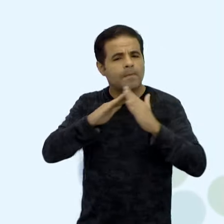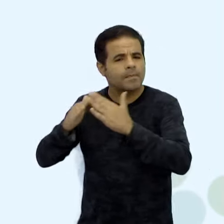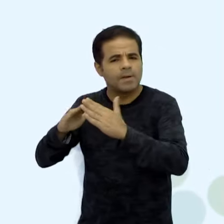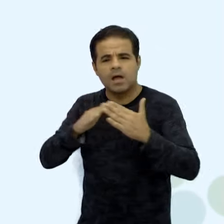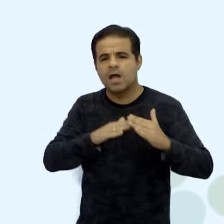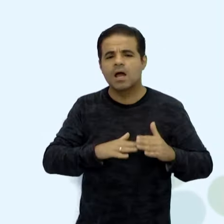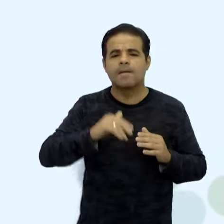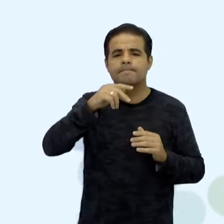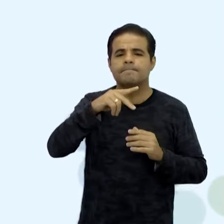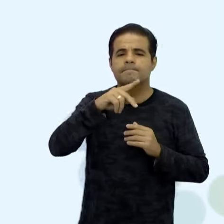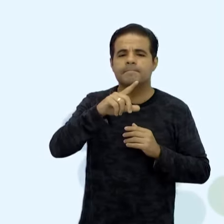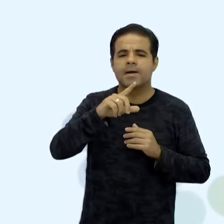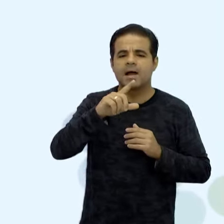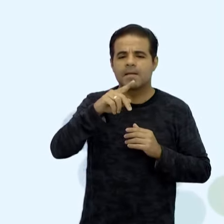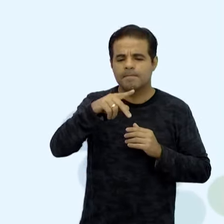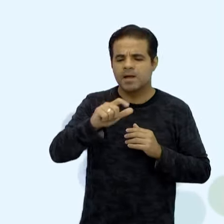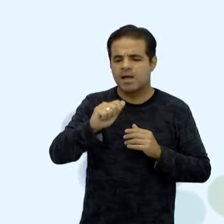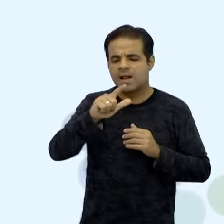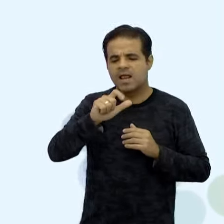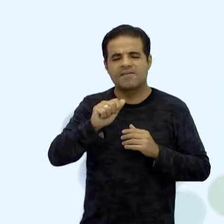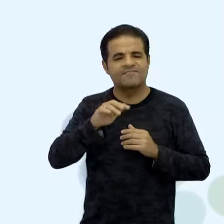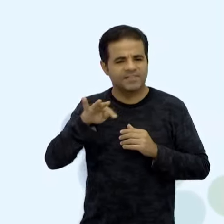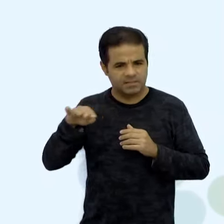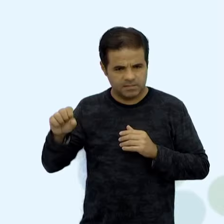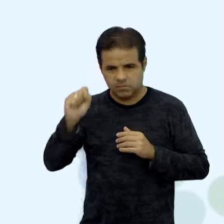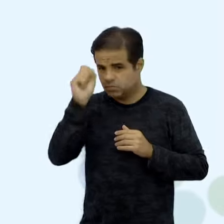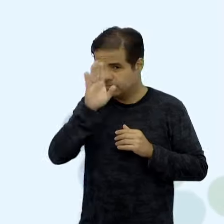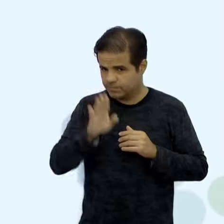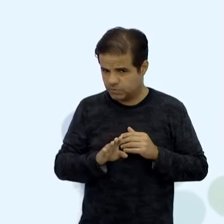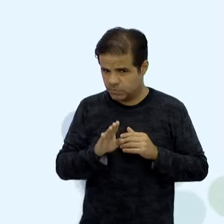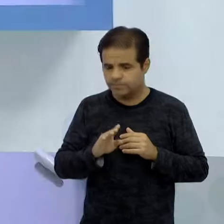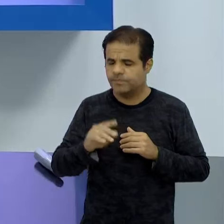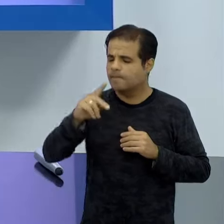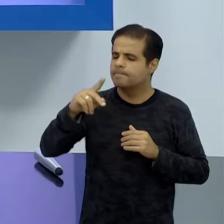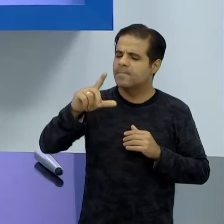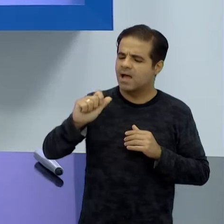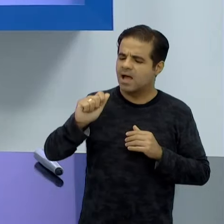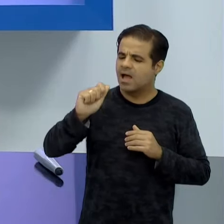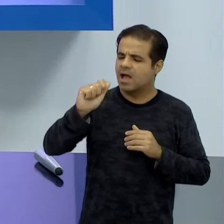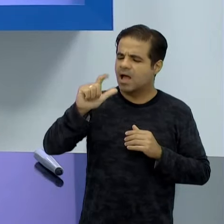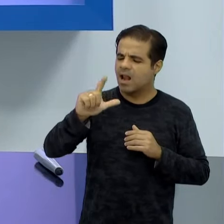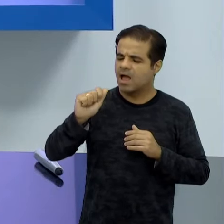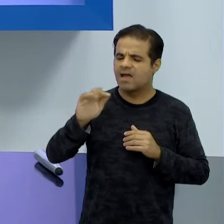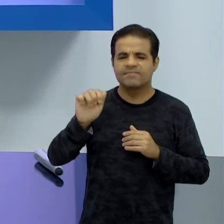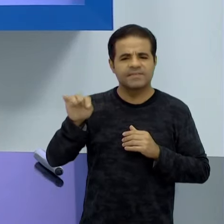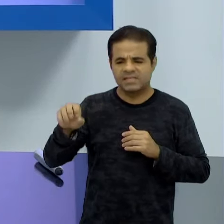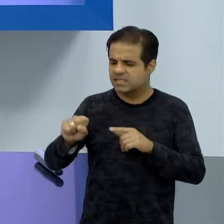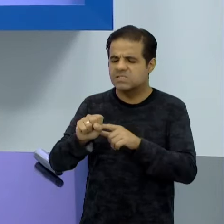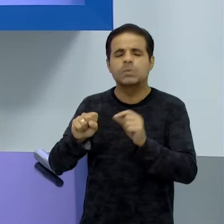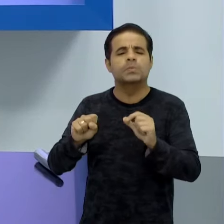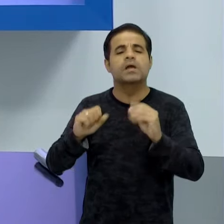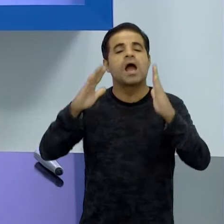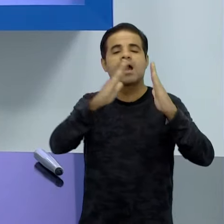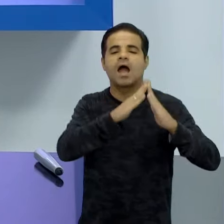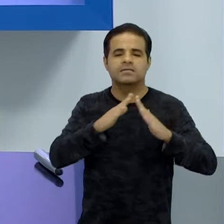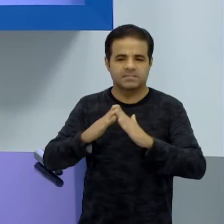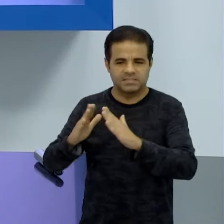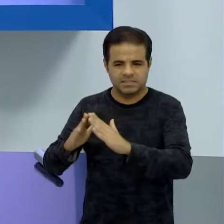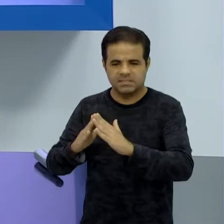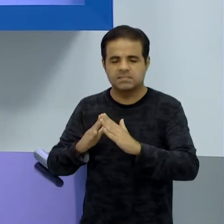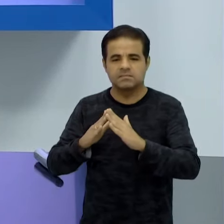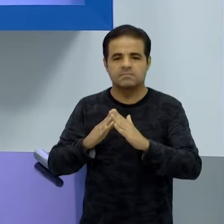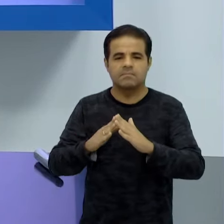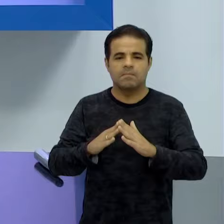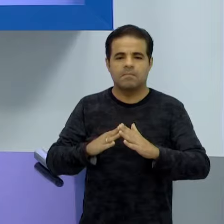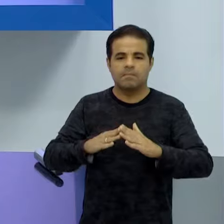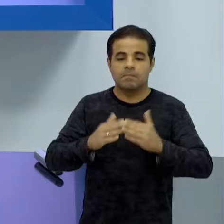de palafitas do Brasil? Pessoal, para quem não sabe, palafitas são casas que são feitas